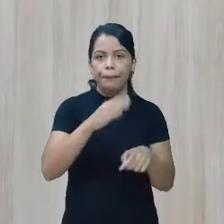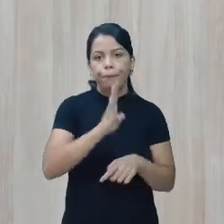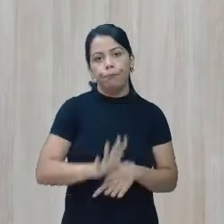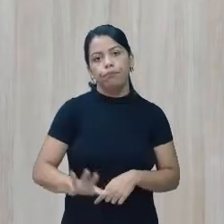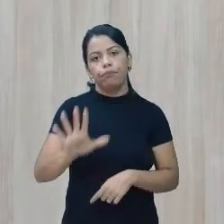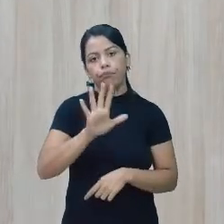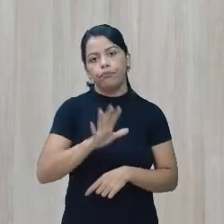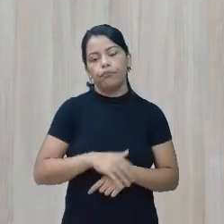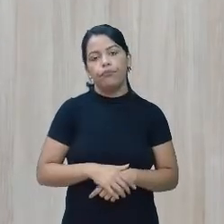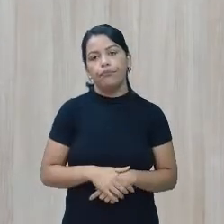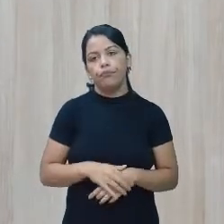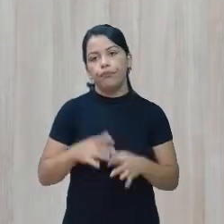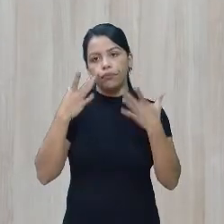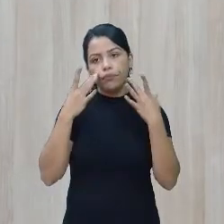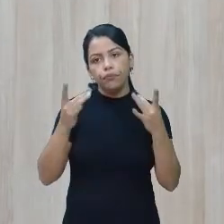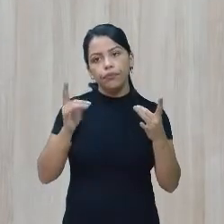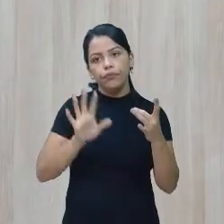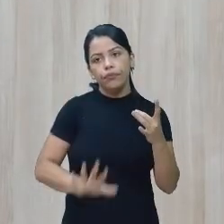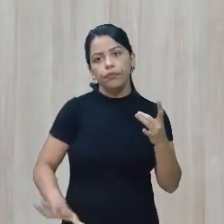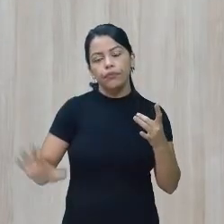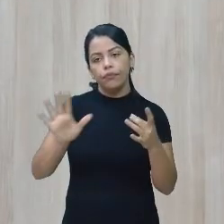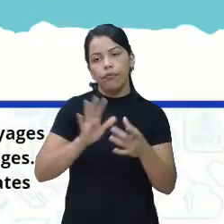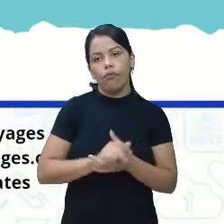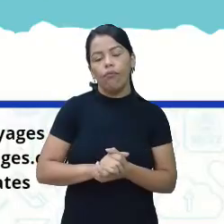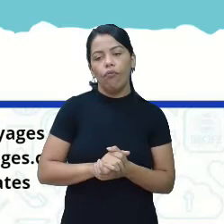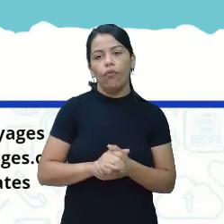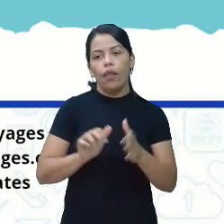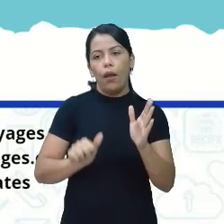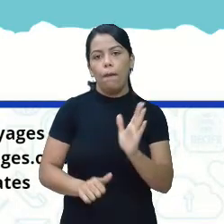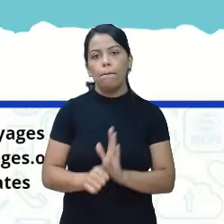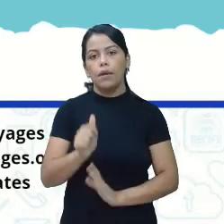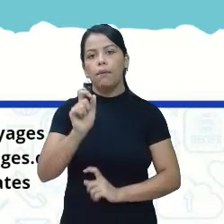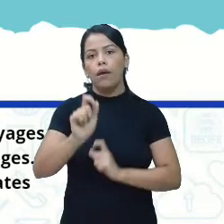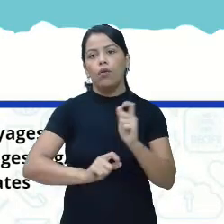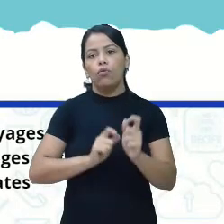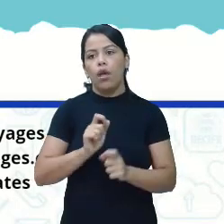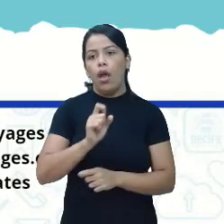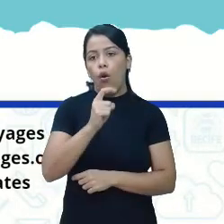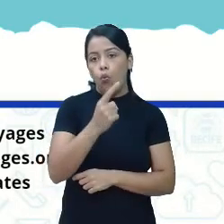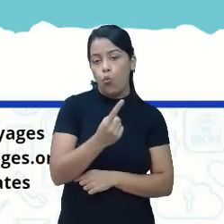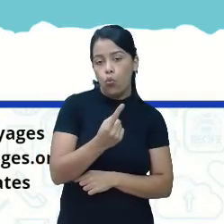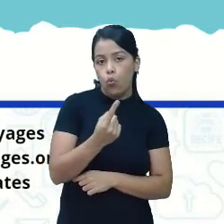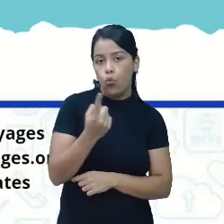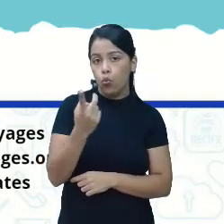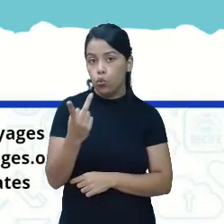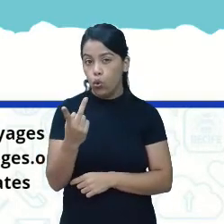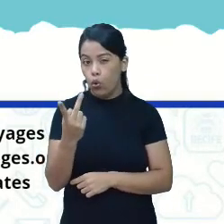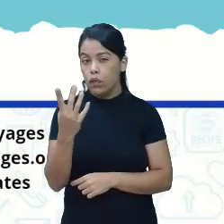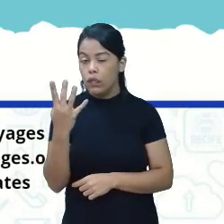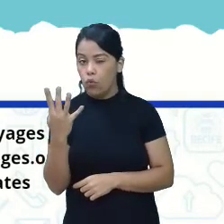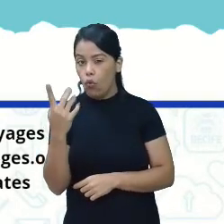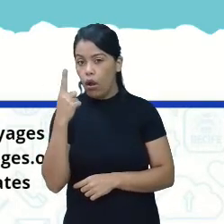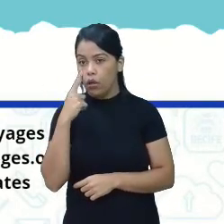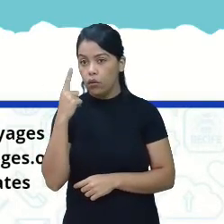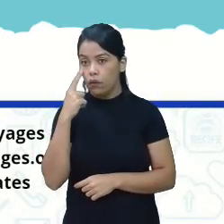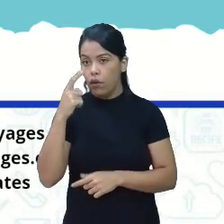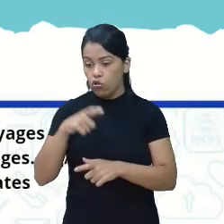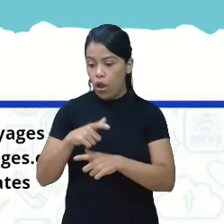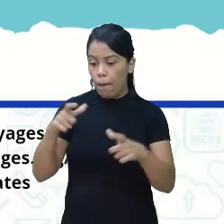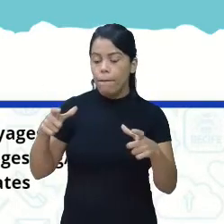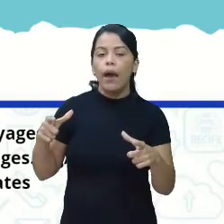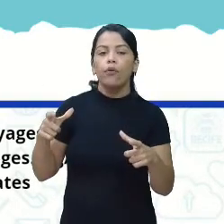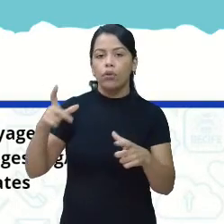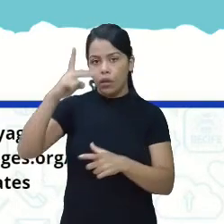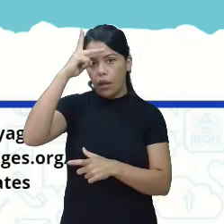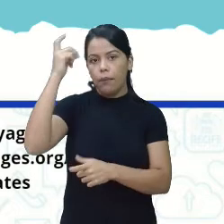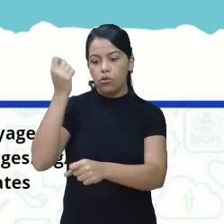gente poder colocar aqui, ó, o ponto 1 e o 2 e o 4, né, de onde vinham a maior parte das pessoas